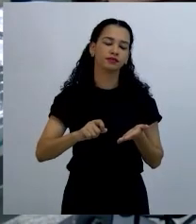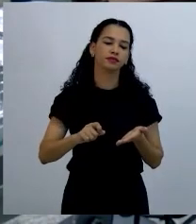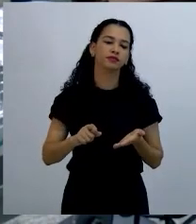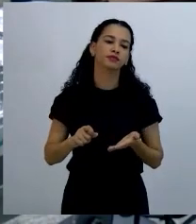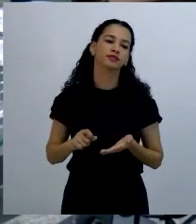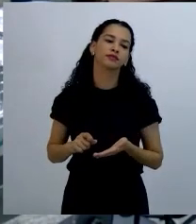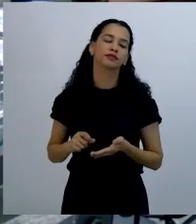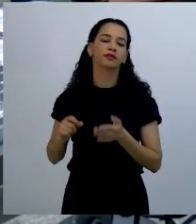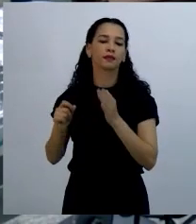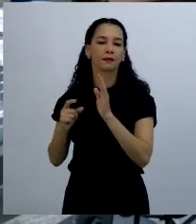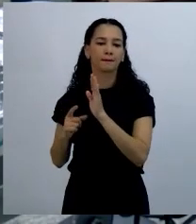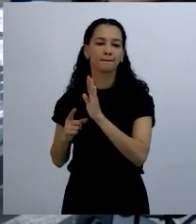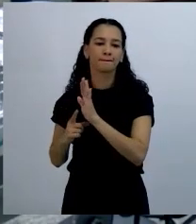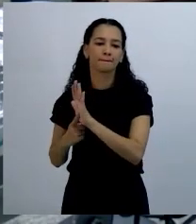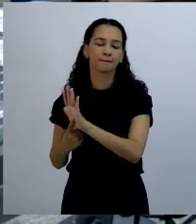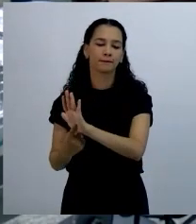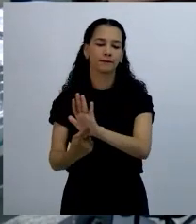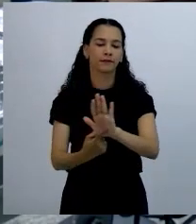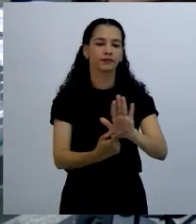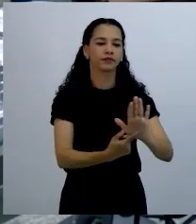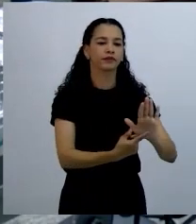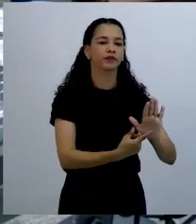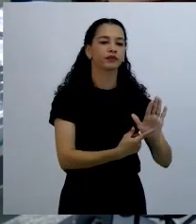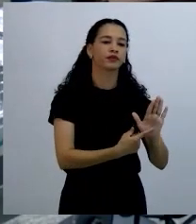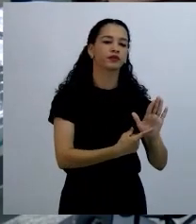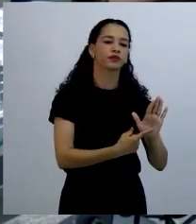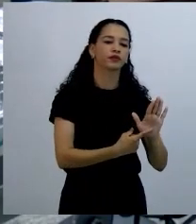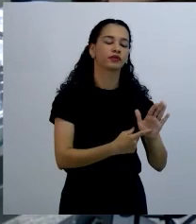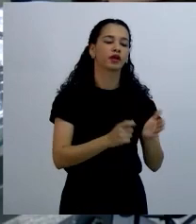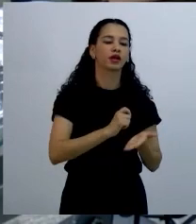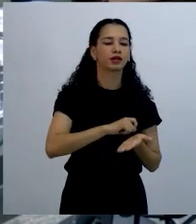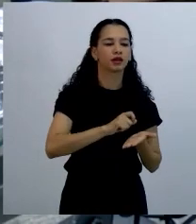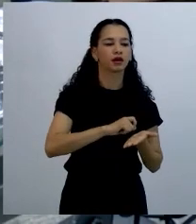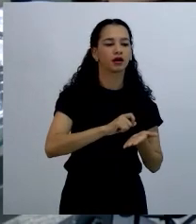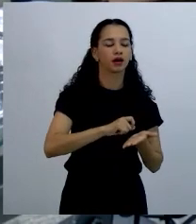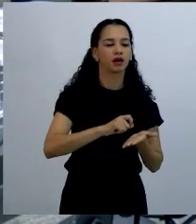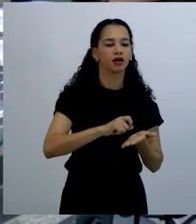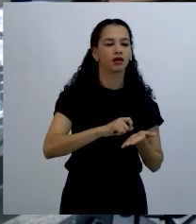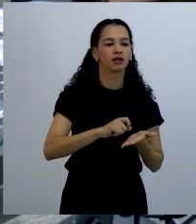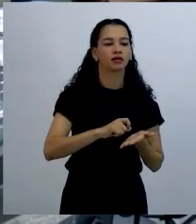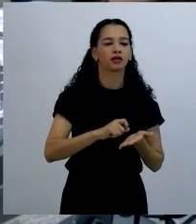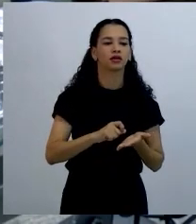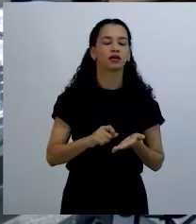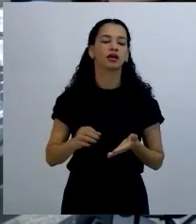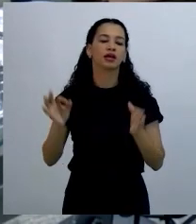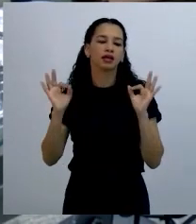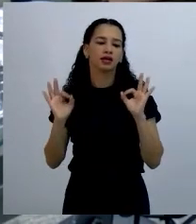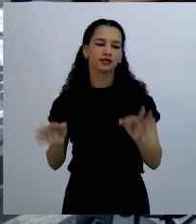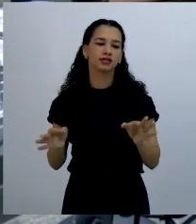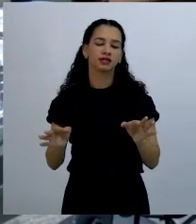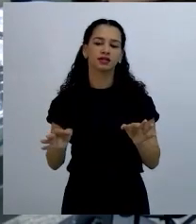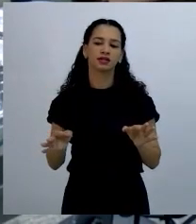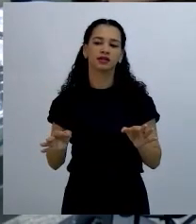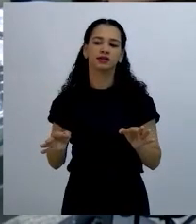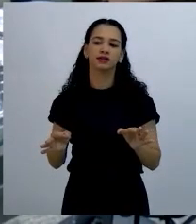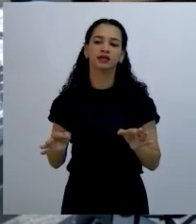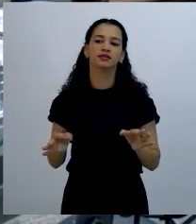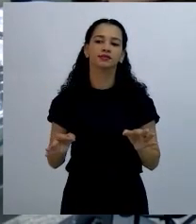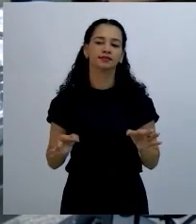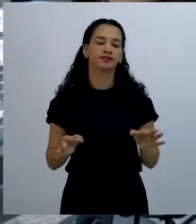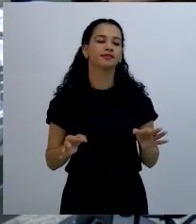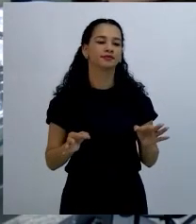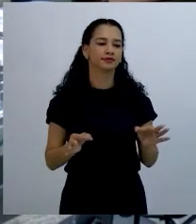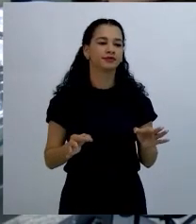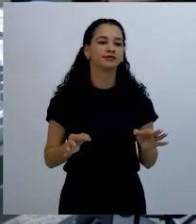que nos últimos momentos ele se sente nos últimos dias de sua vida ele chega a dizer eu estou sendo oferecido